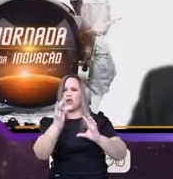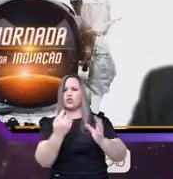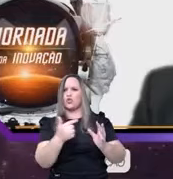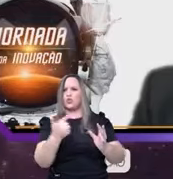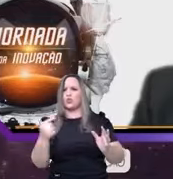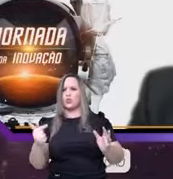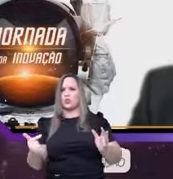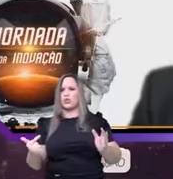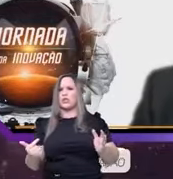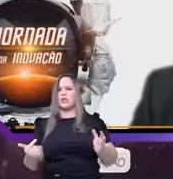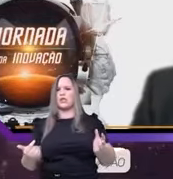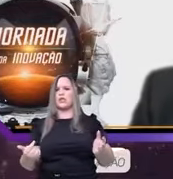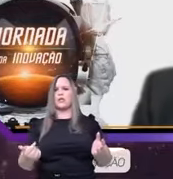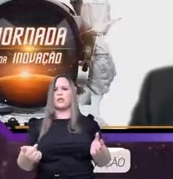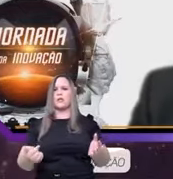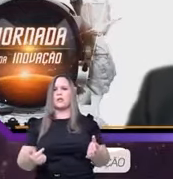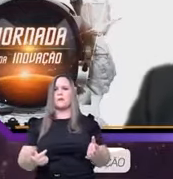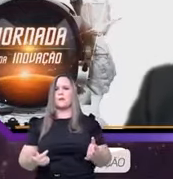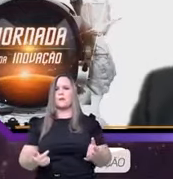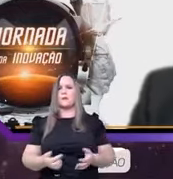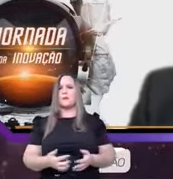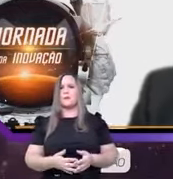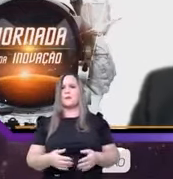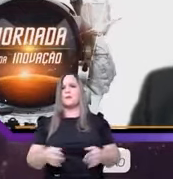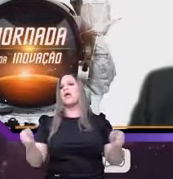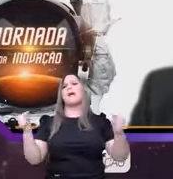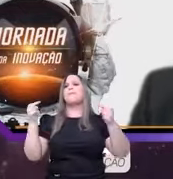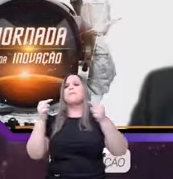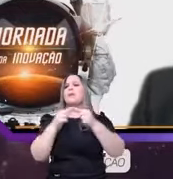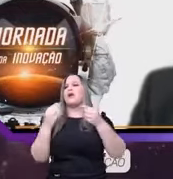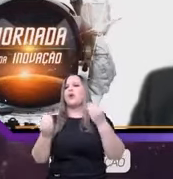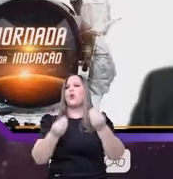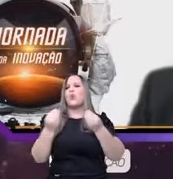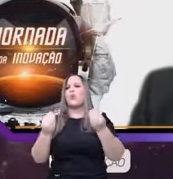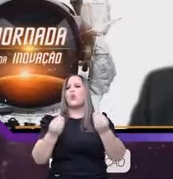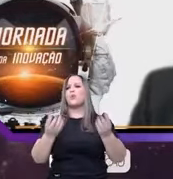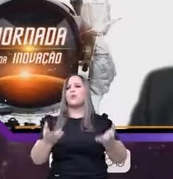senhor promotor, que questionou sobre essa aplicação disso.